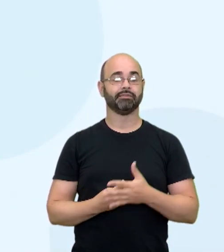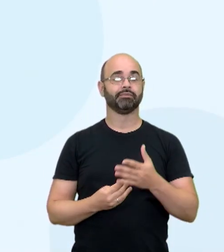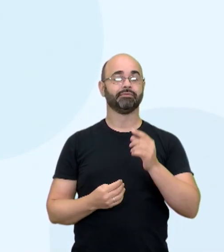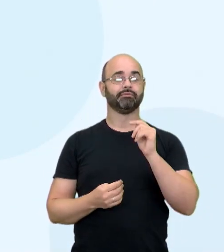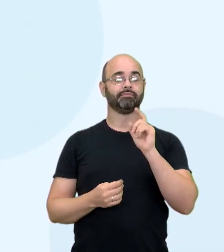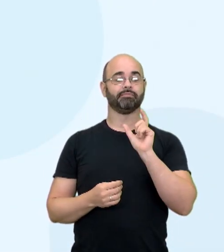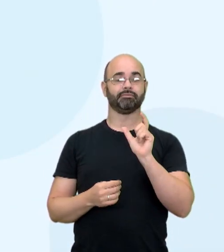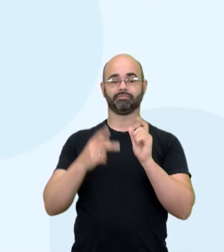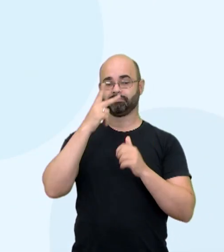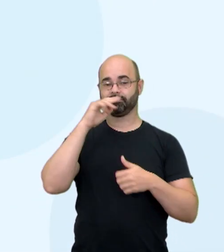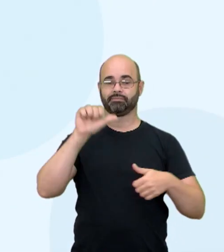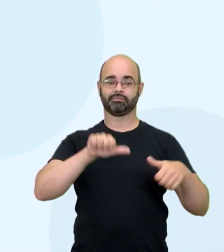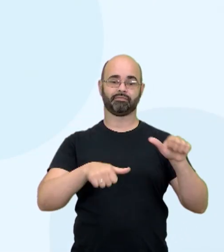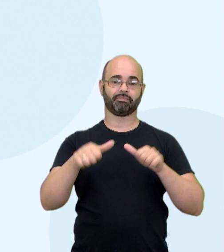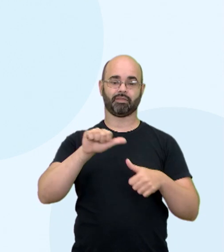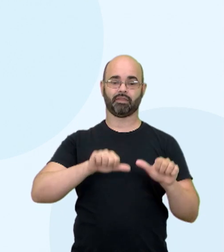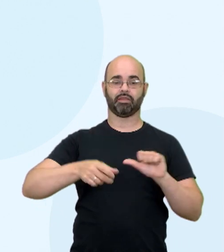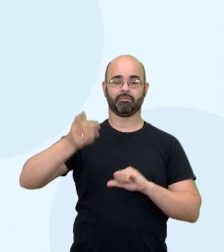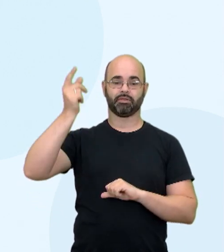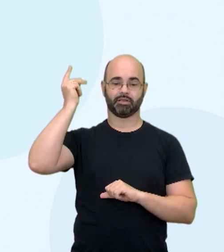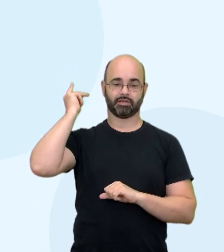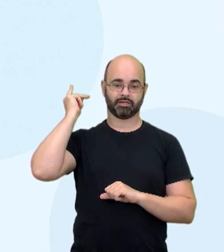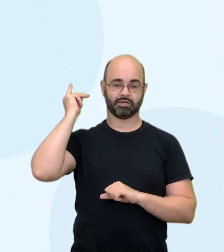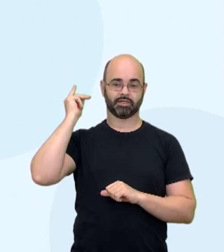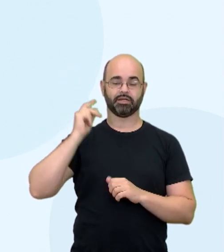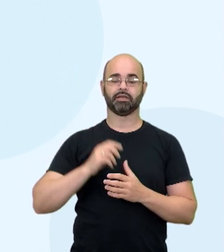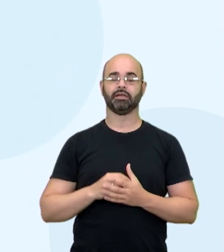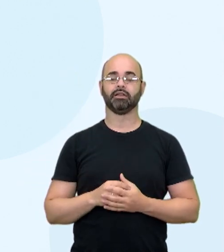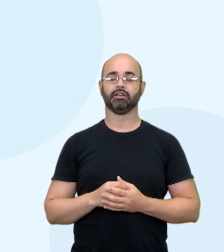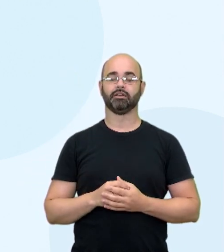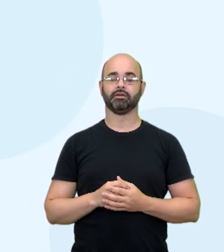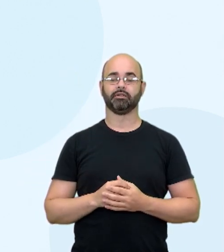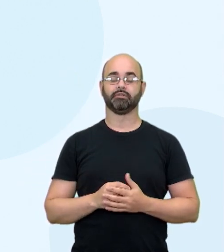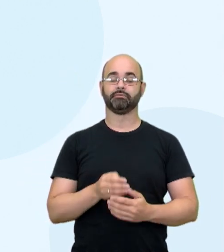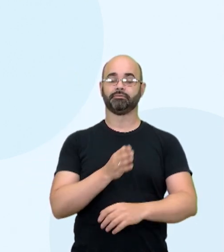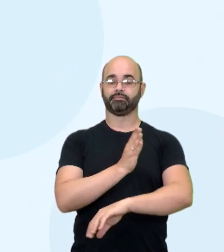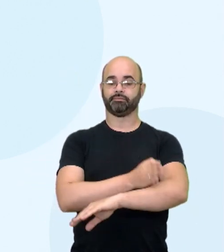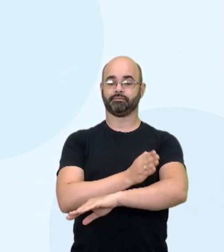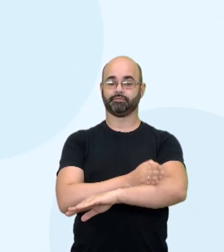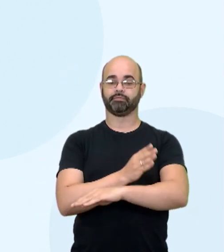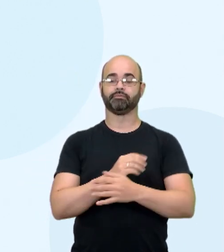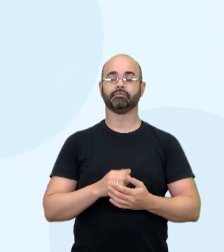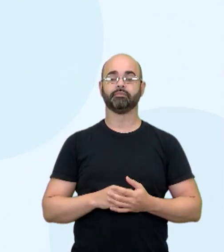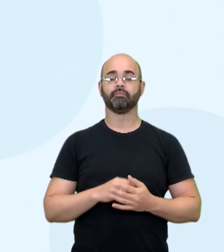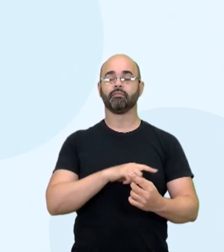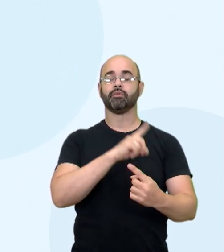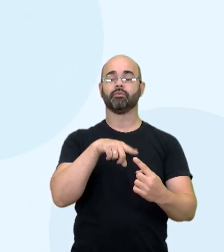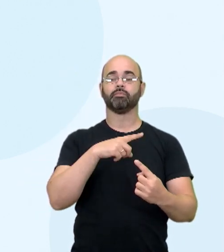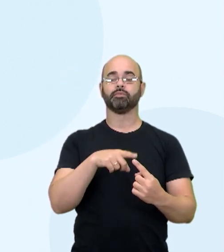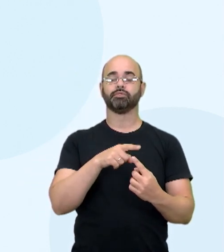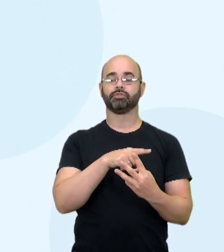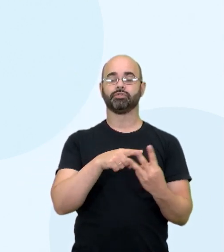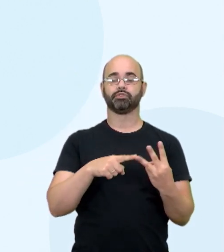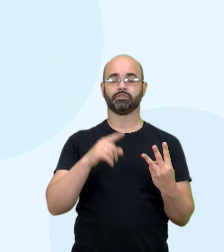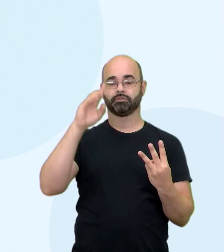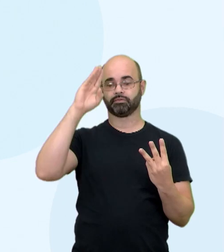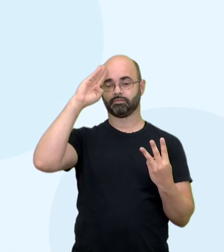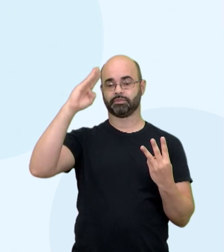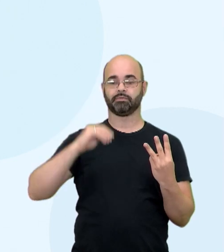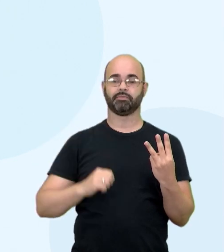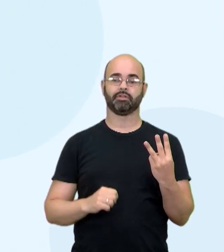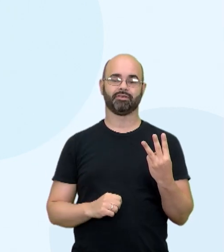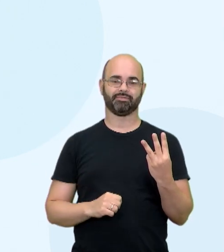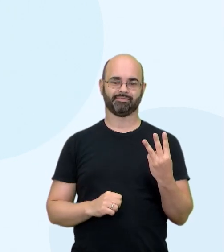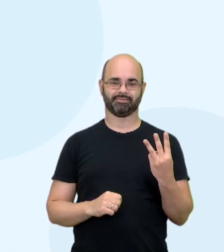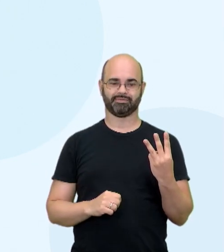chamada química da antiguidade e da Idade Média, e ela tinha 3 objetivos principais. Então, para quem já leu